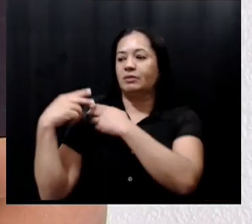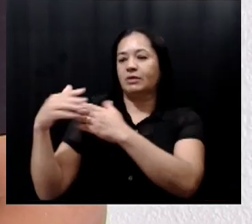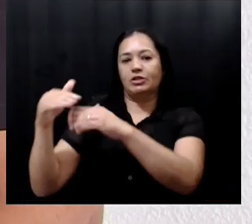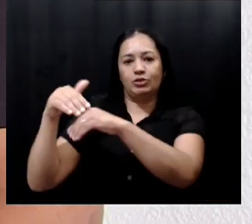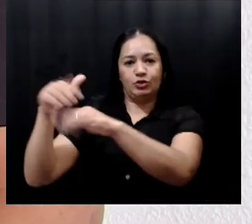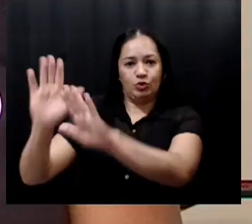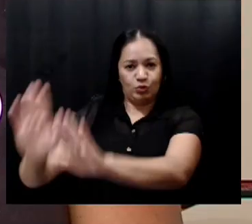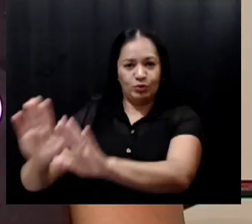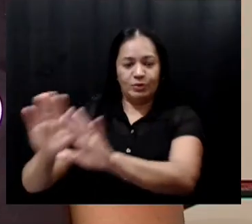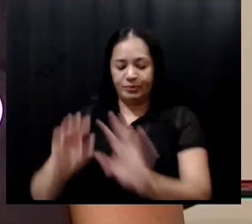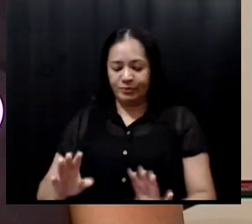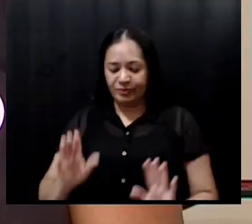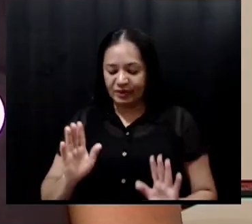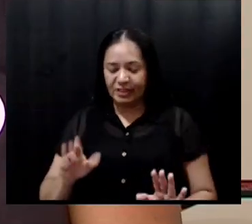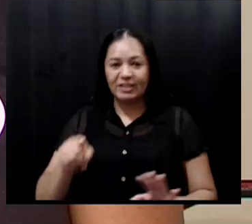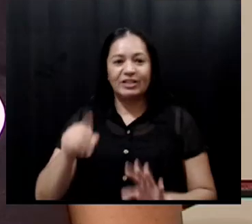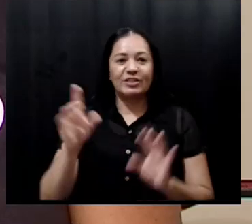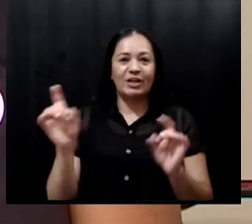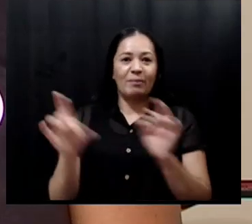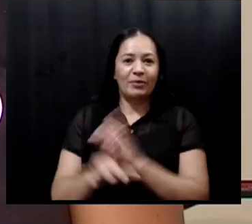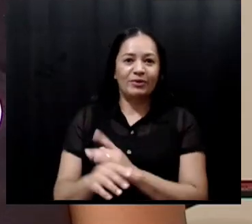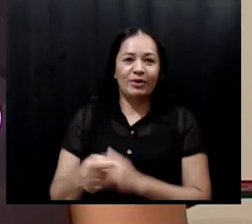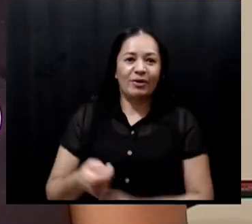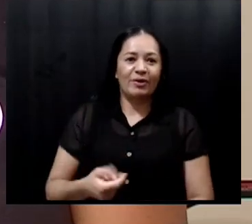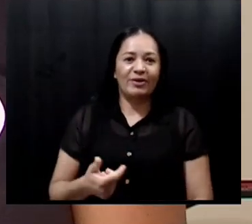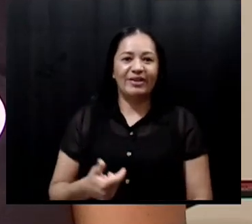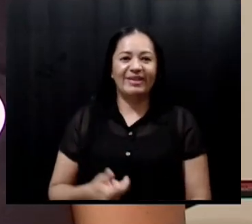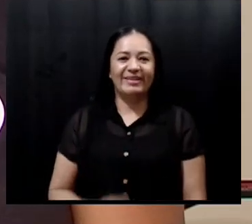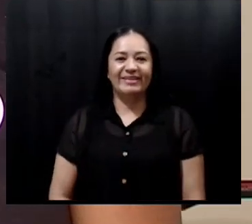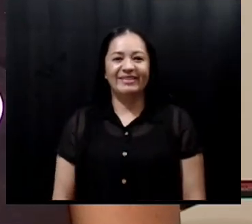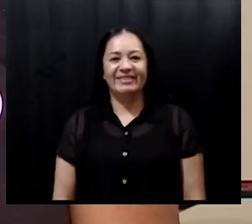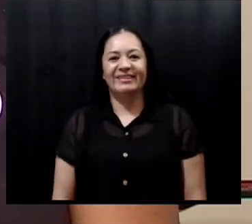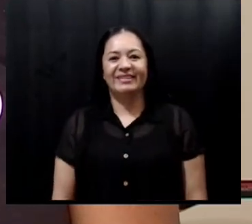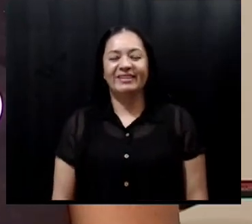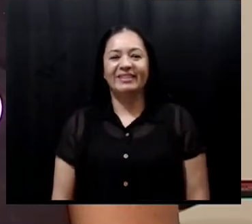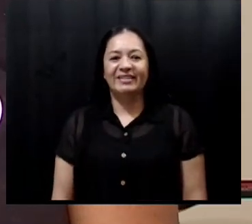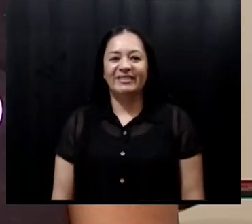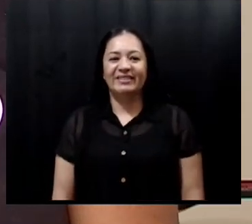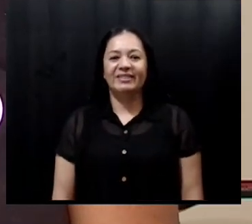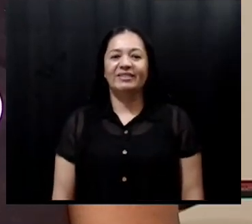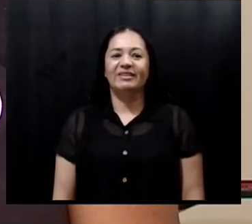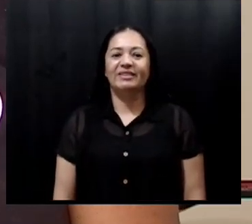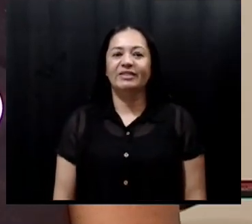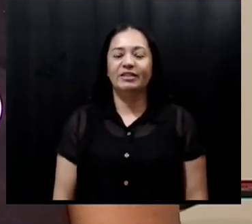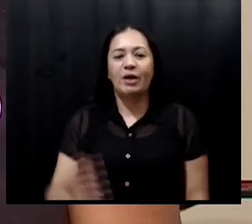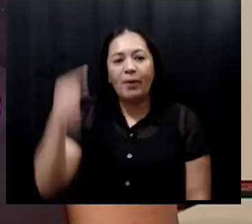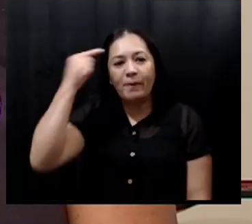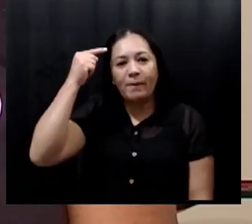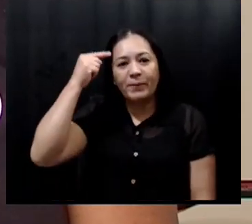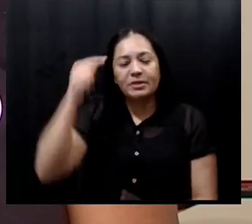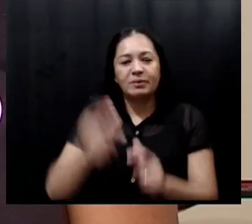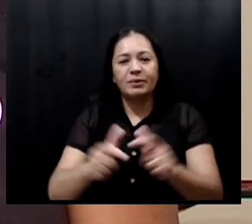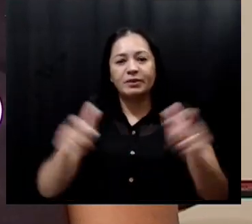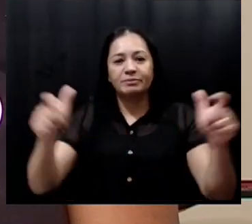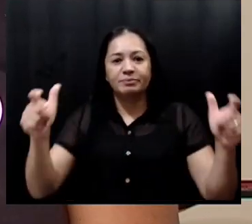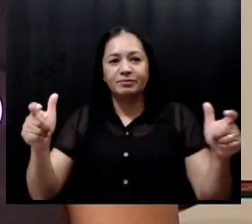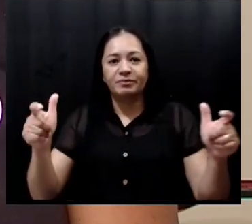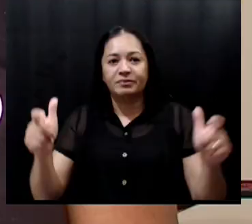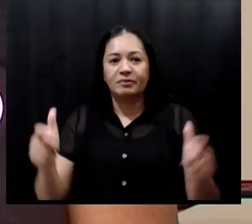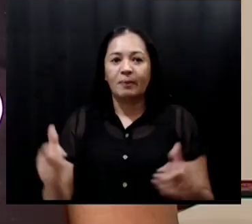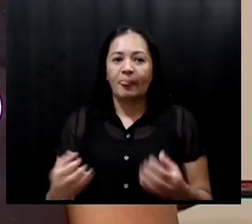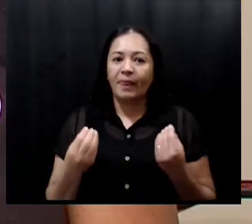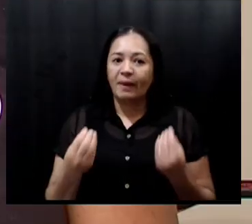isso? Quase. A gente está sempre com um pensamento bem amplo, né? Você fala, vamos ver um lugar